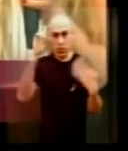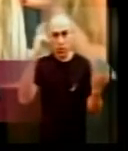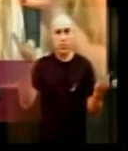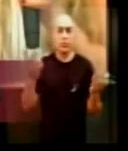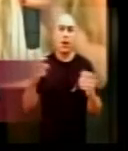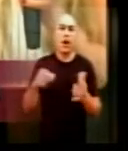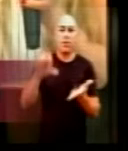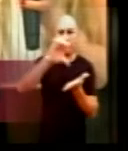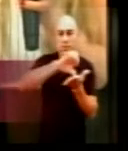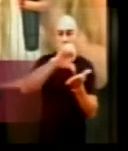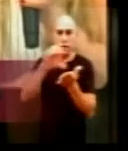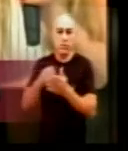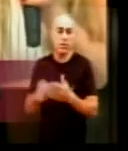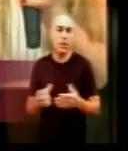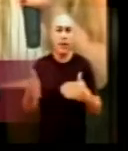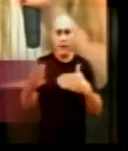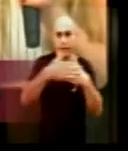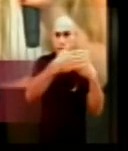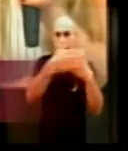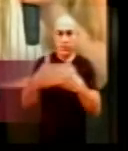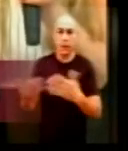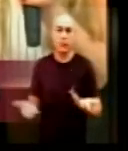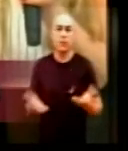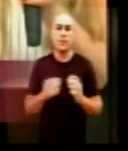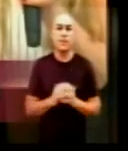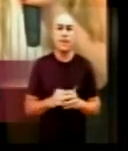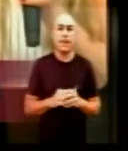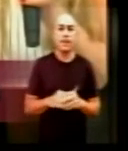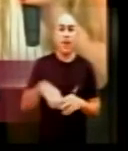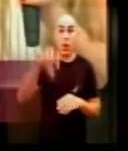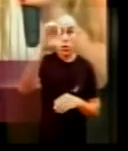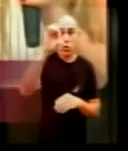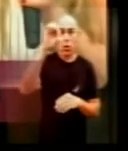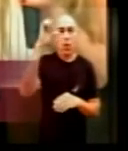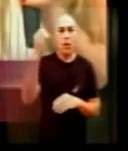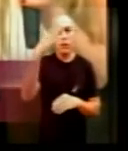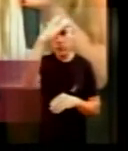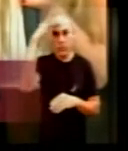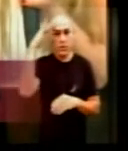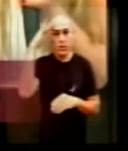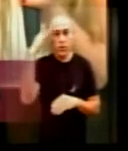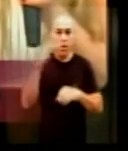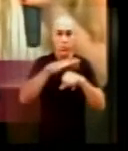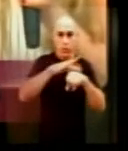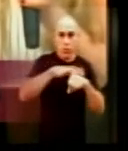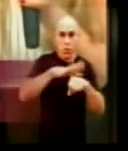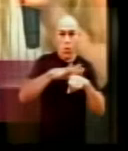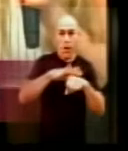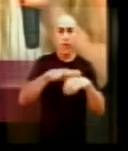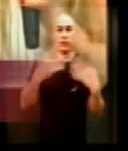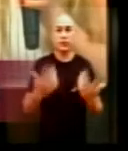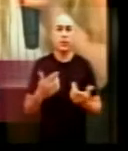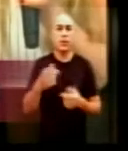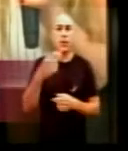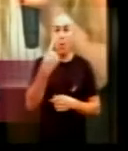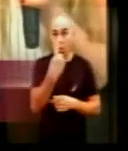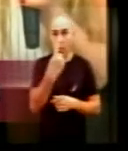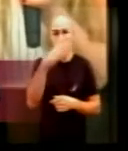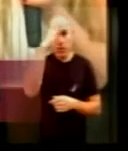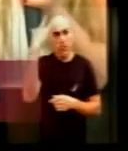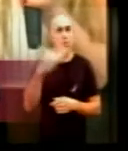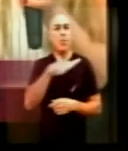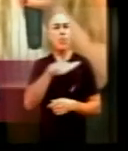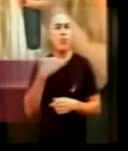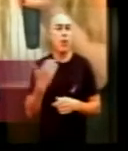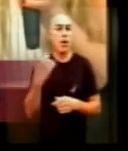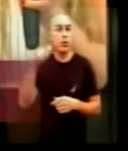funcionam no domingo e no feriado, então nós tivemos aí 9 novos casos confirmados da doença e 1 óbito confirmado da doença